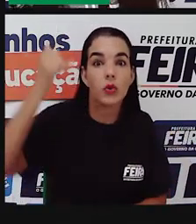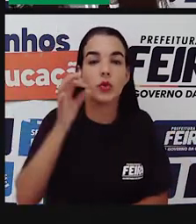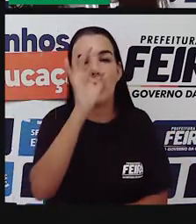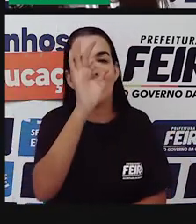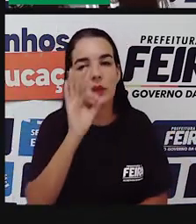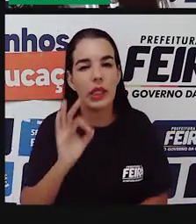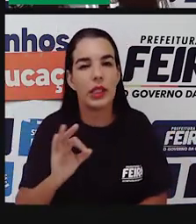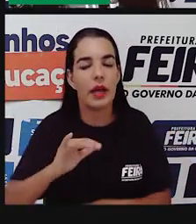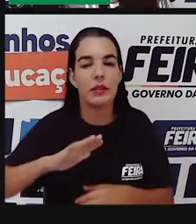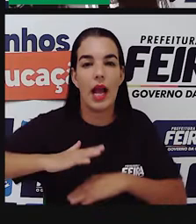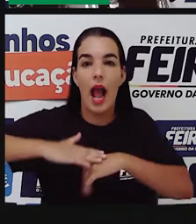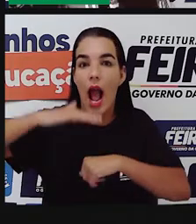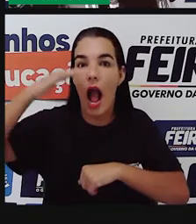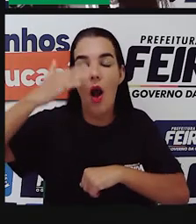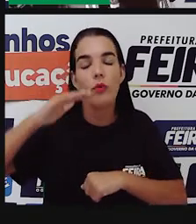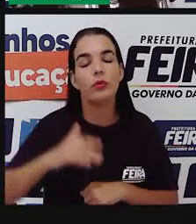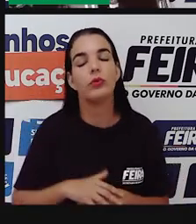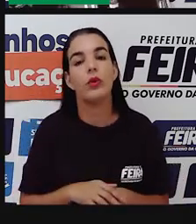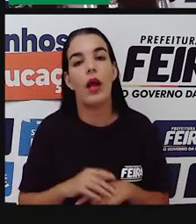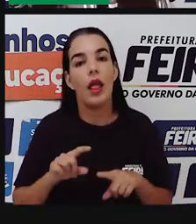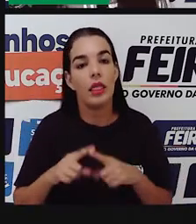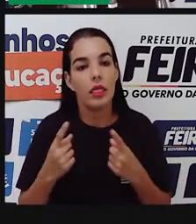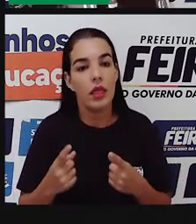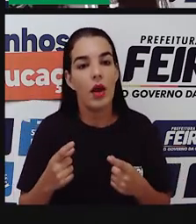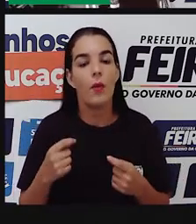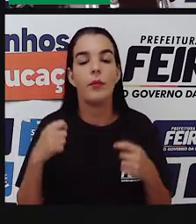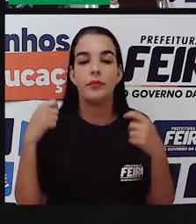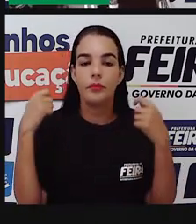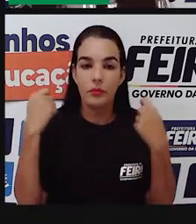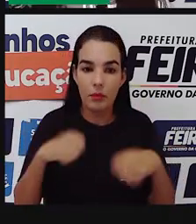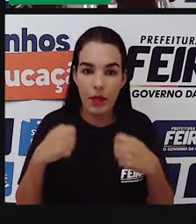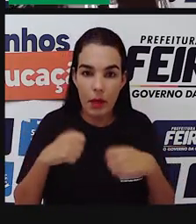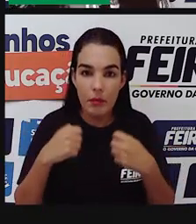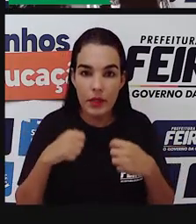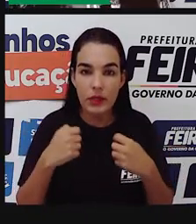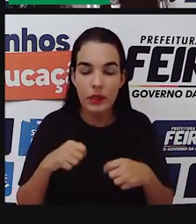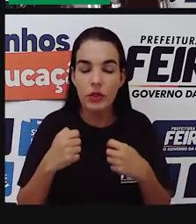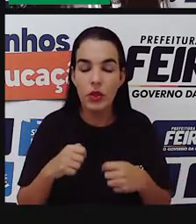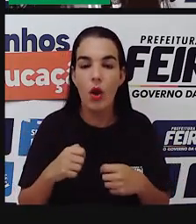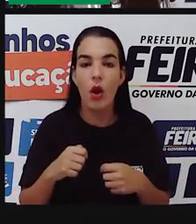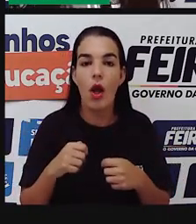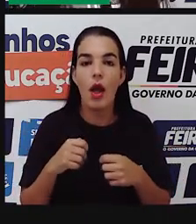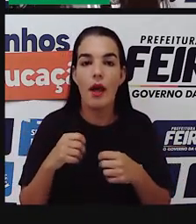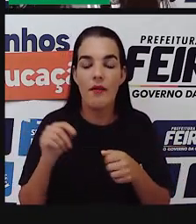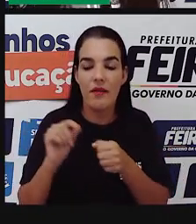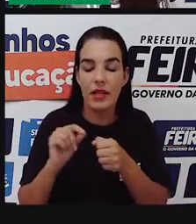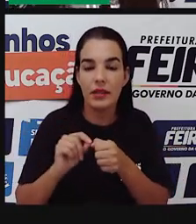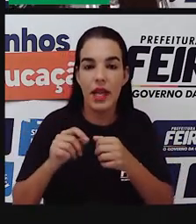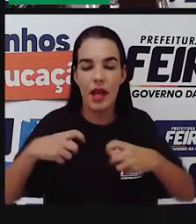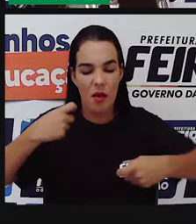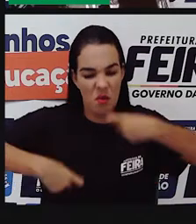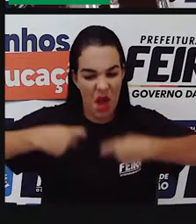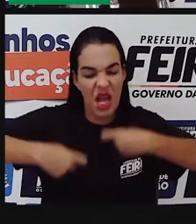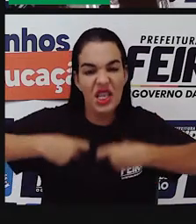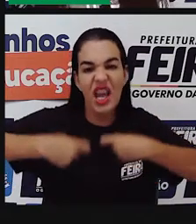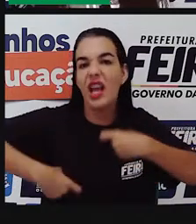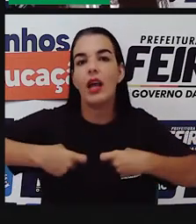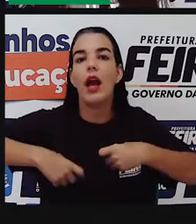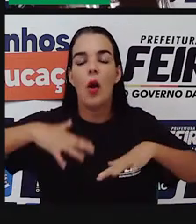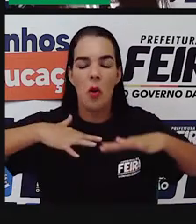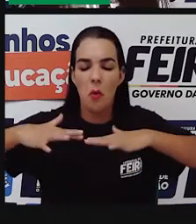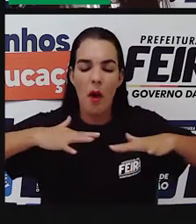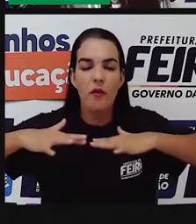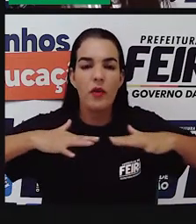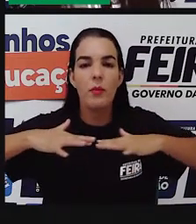abusivos aí desses impostos. Ela que a elite que estava já entrando aí em decadência devido a